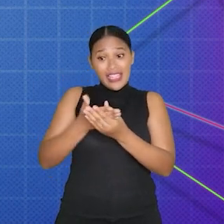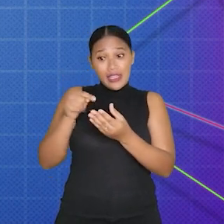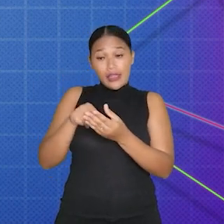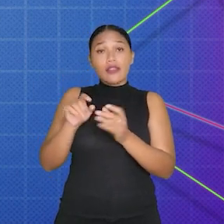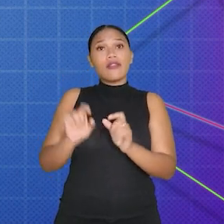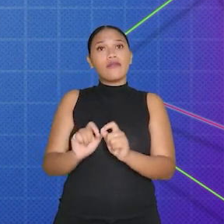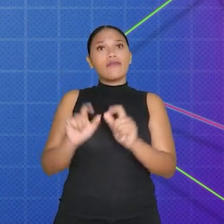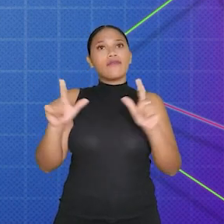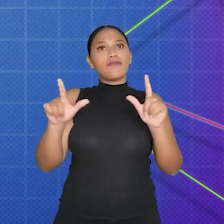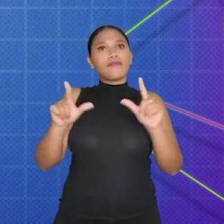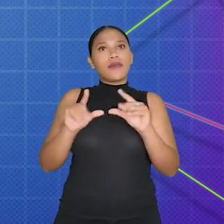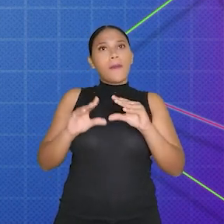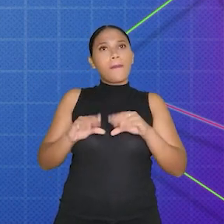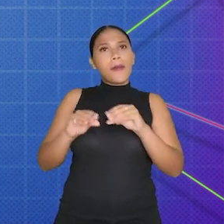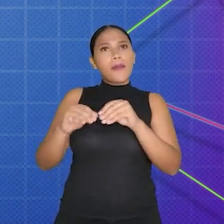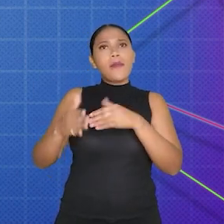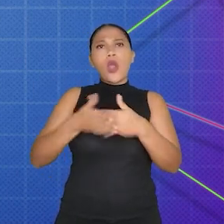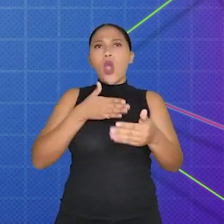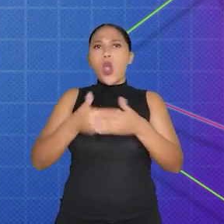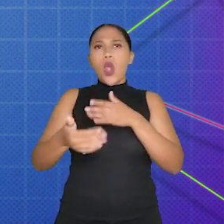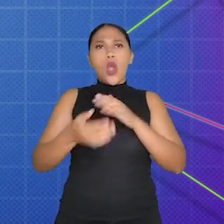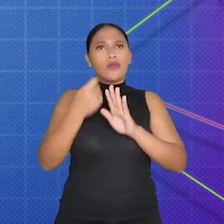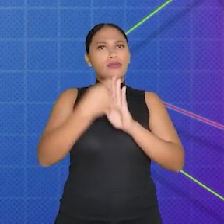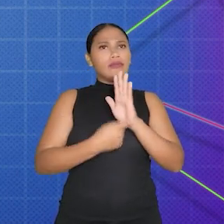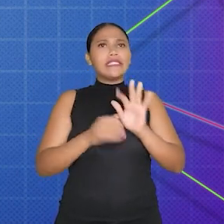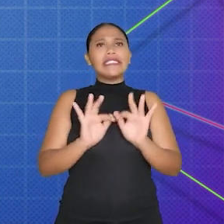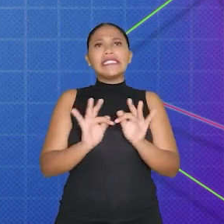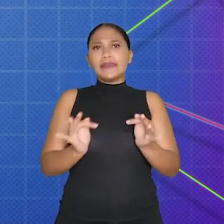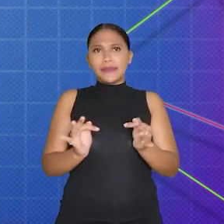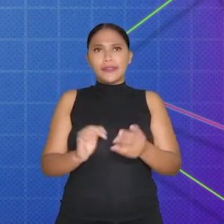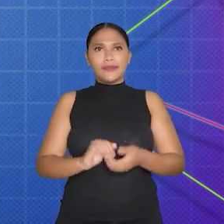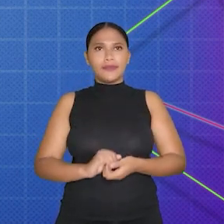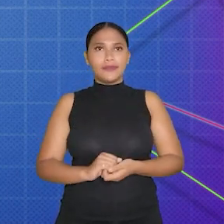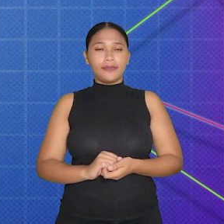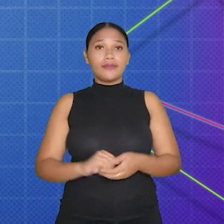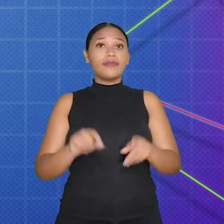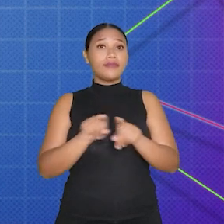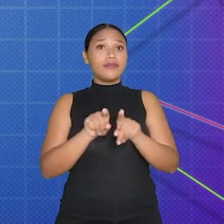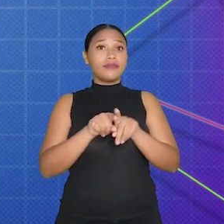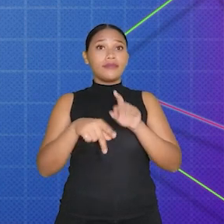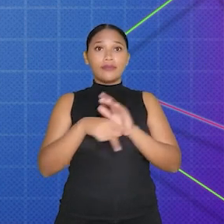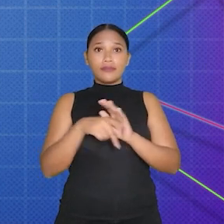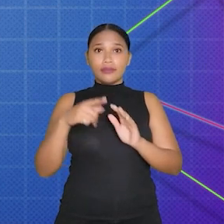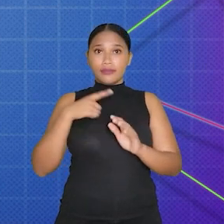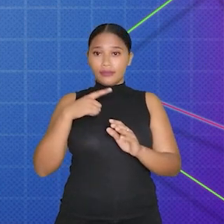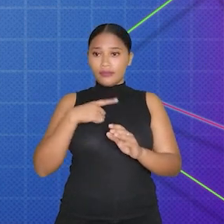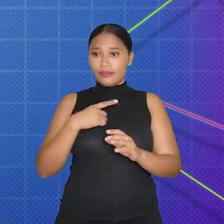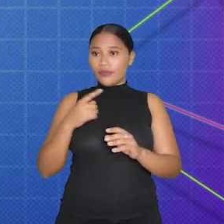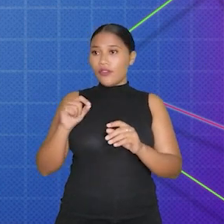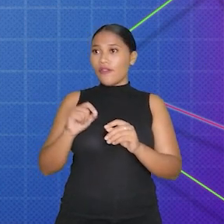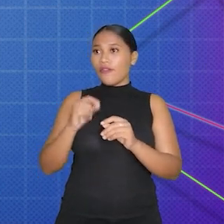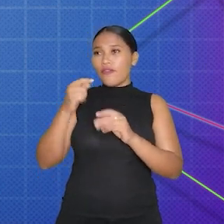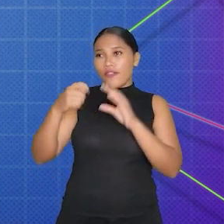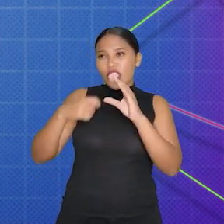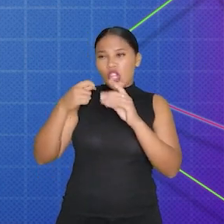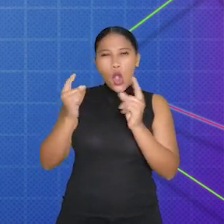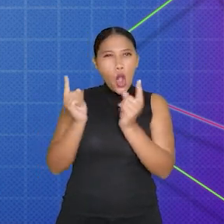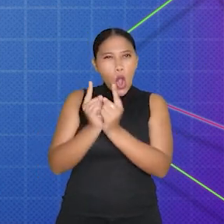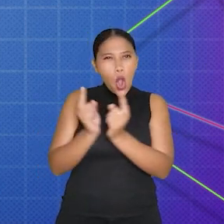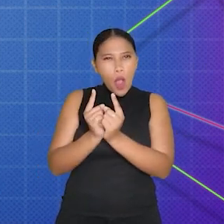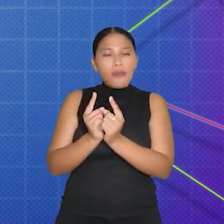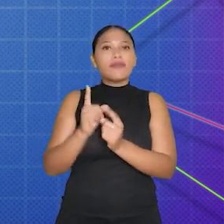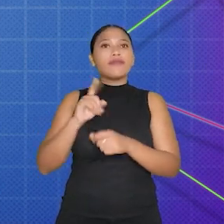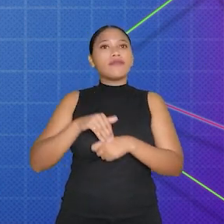simples. Esses arquivos podem ser abertos e editados com qualquer editor de texto simples. Extensão de arquivos para arquivos